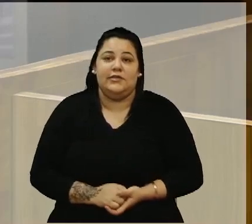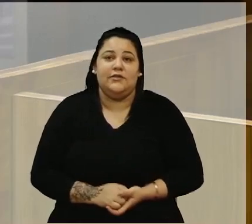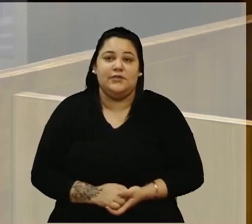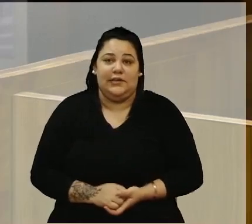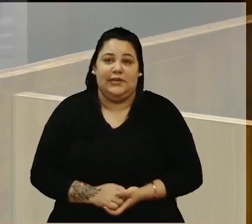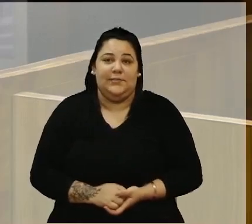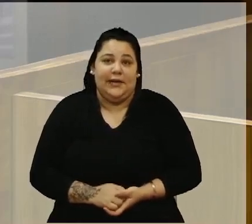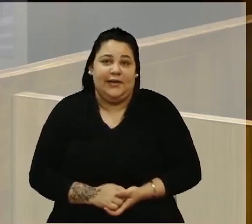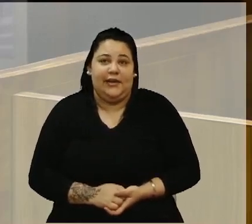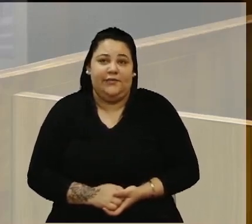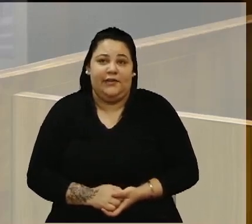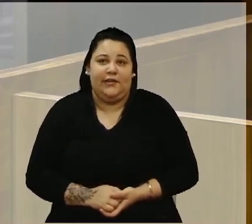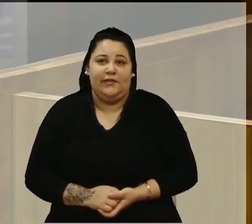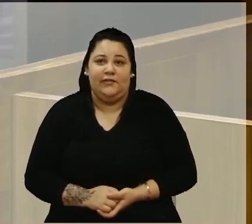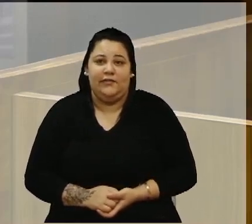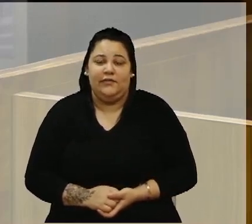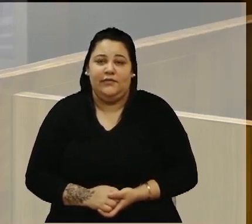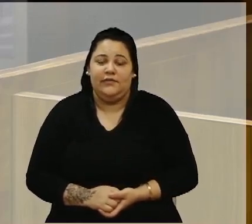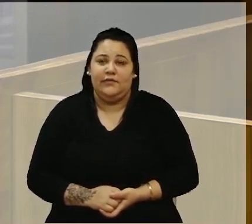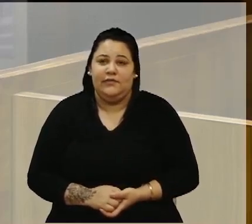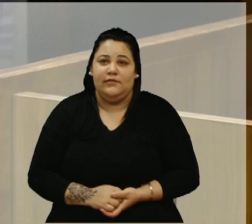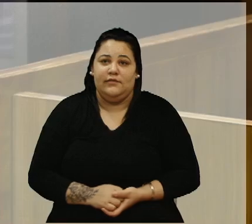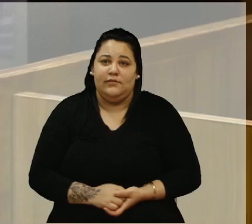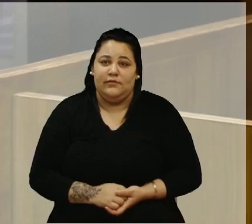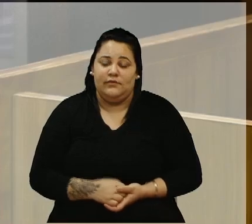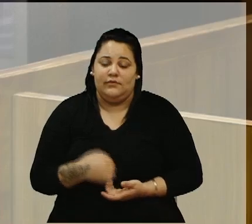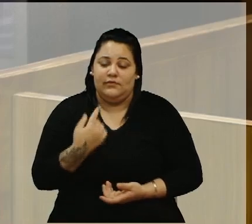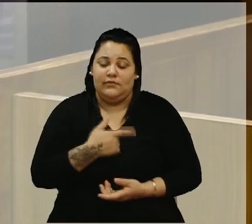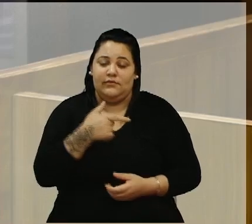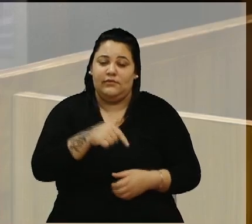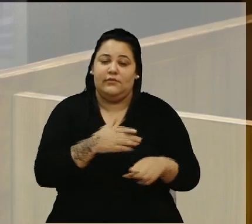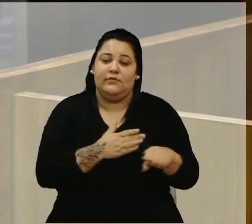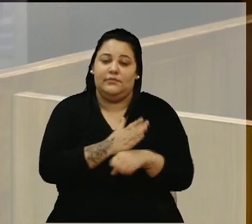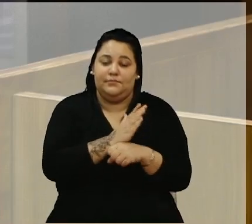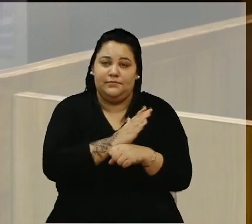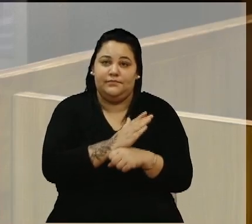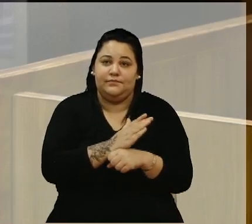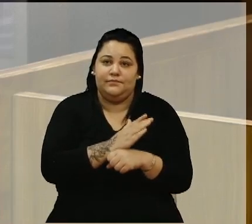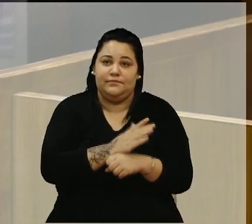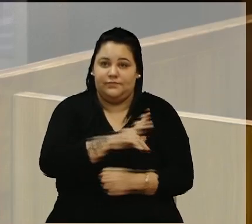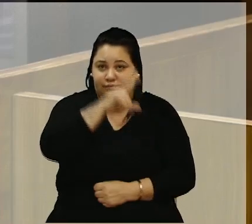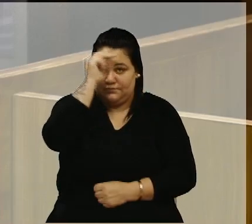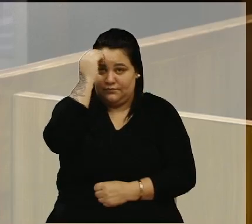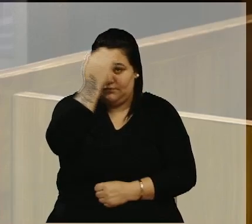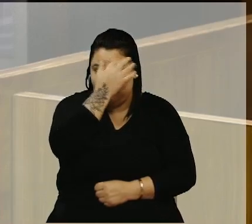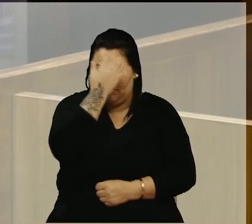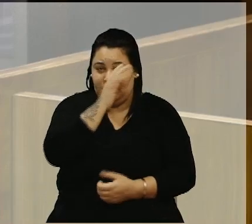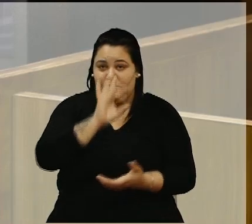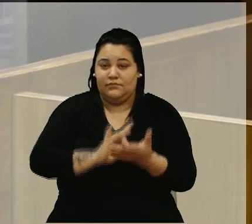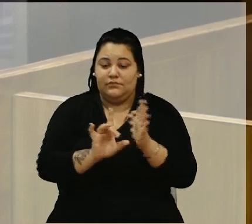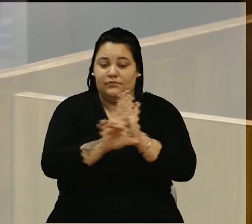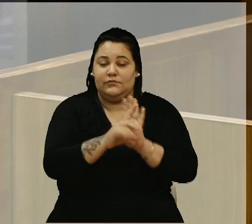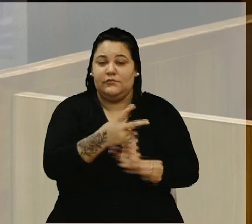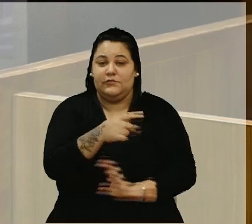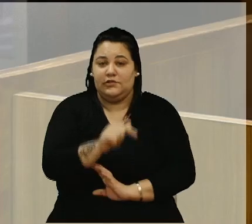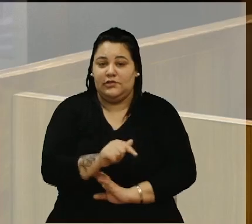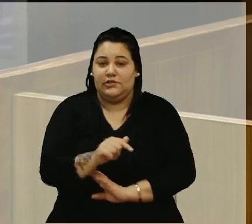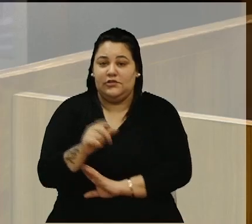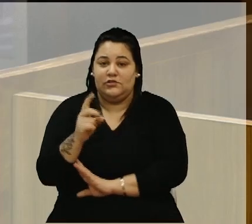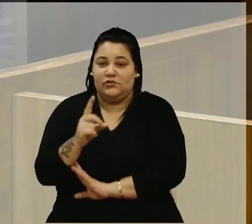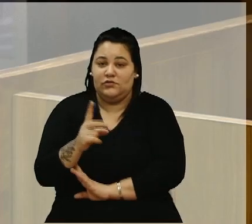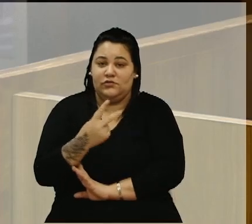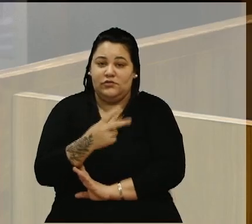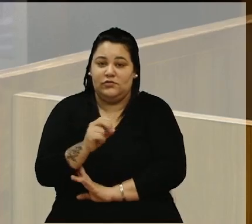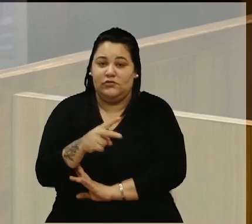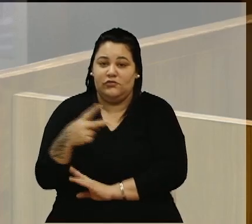eu puxo esse tema porque essa casa aprovou. O prefeito Adiló sancionou a lei 27/12/2022.